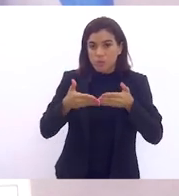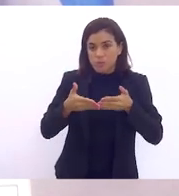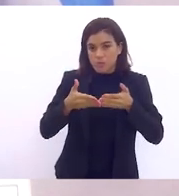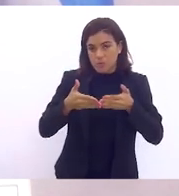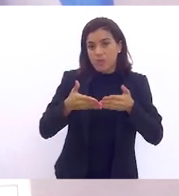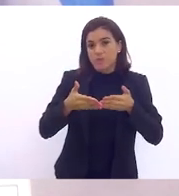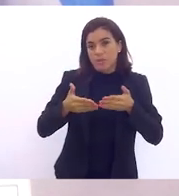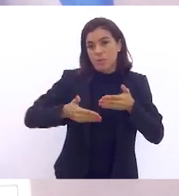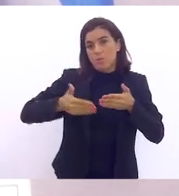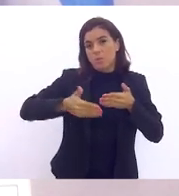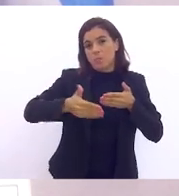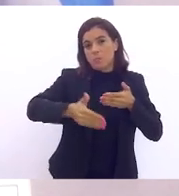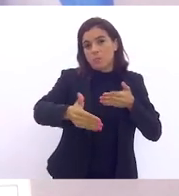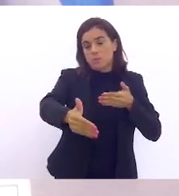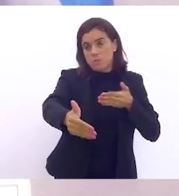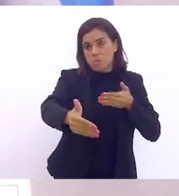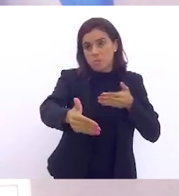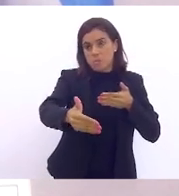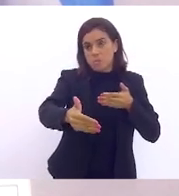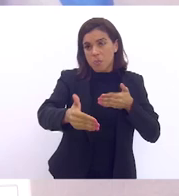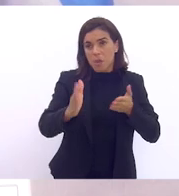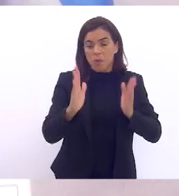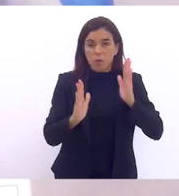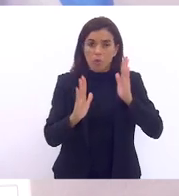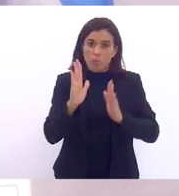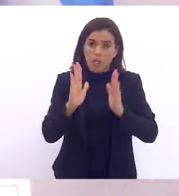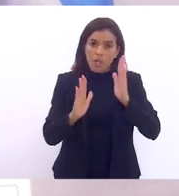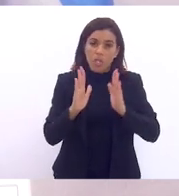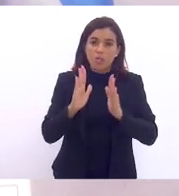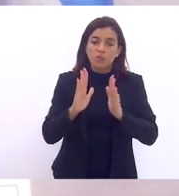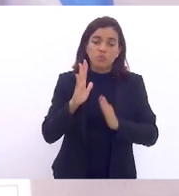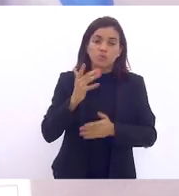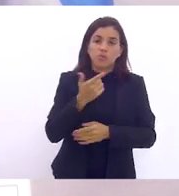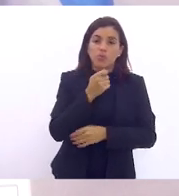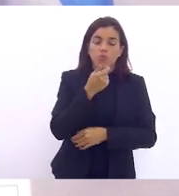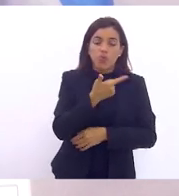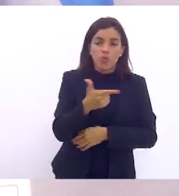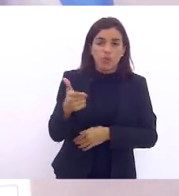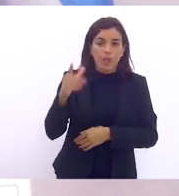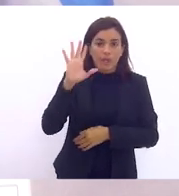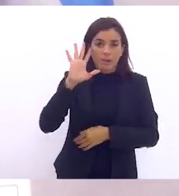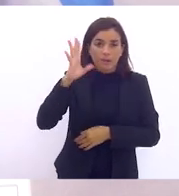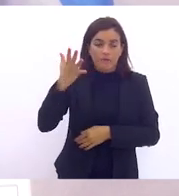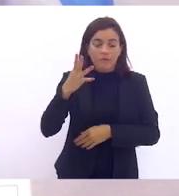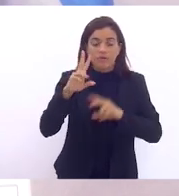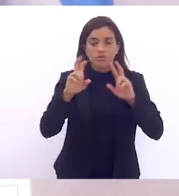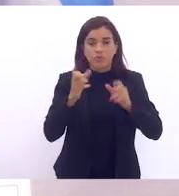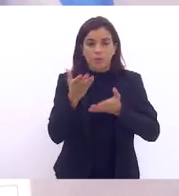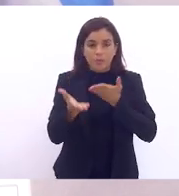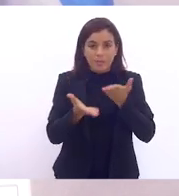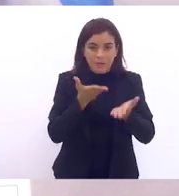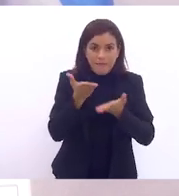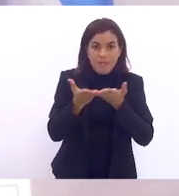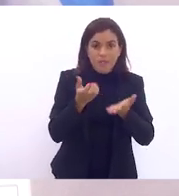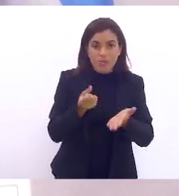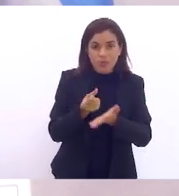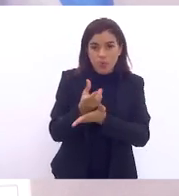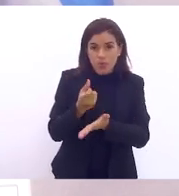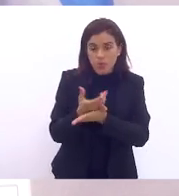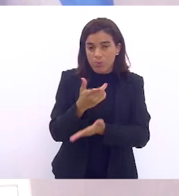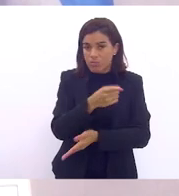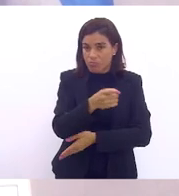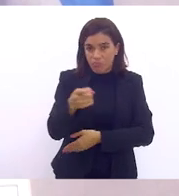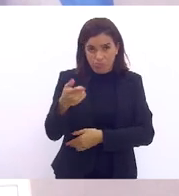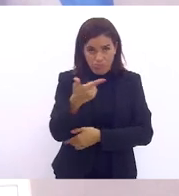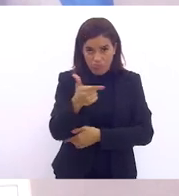período enquanto não seja estabelecido toda essa relação de serviço consumo vocês não TM